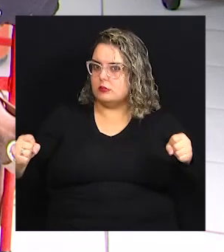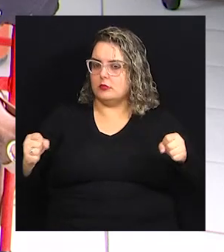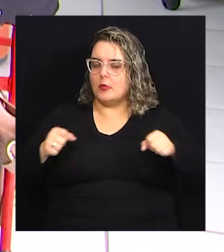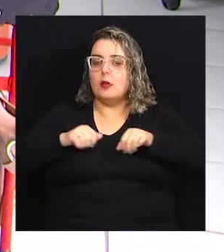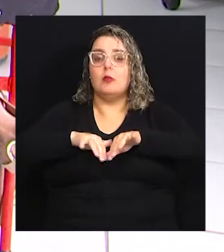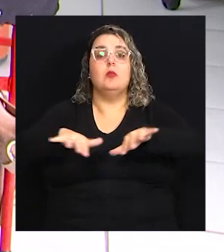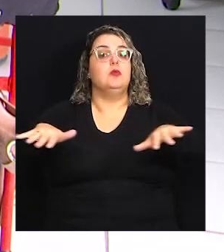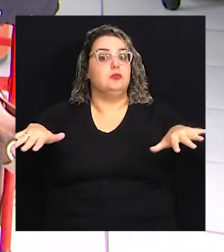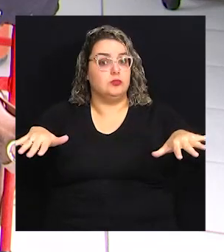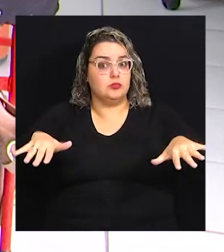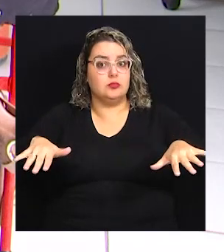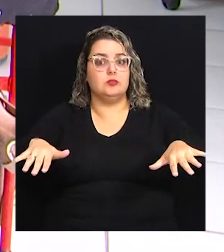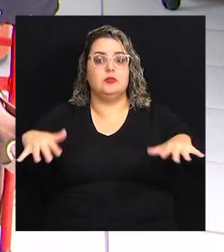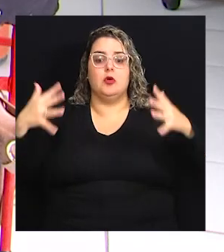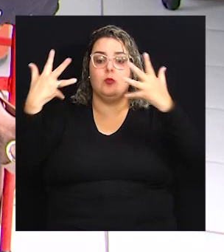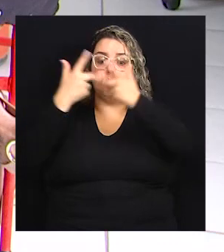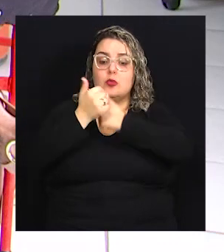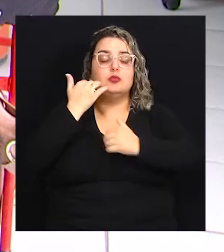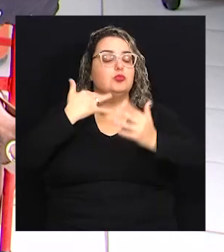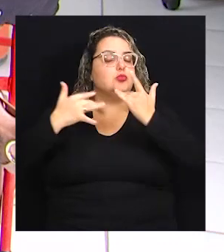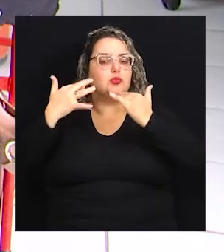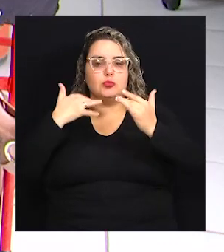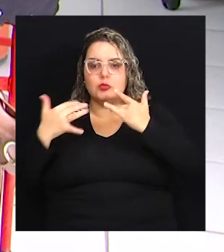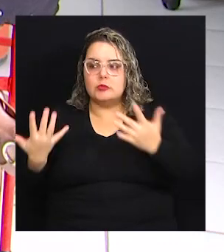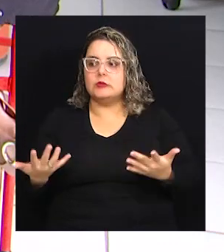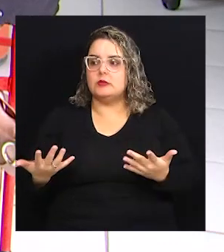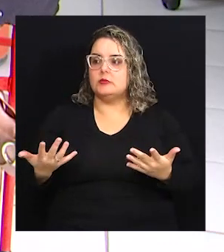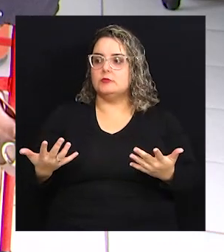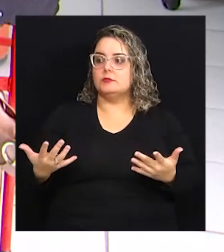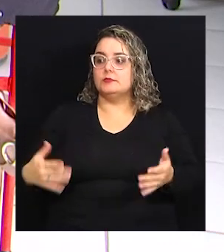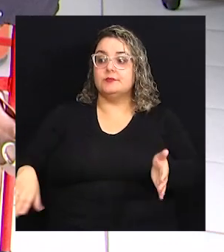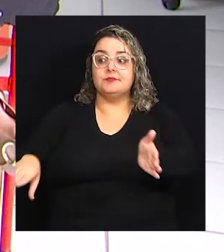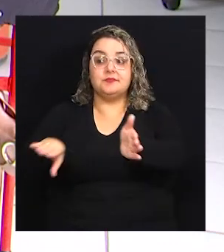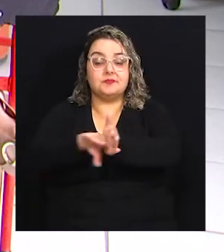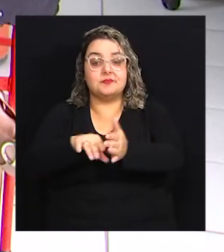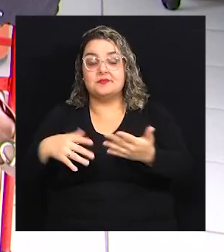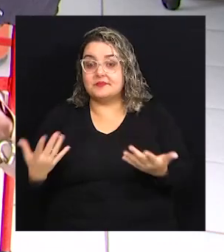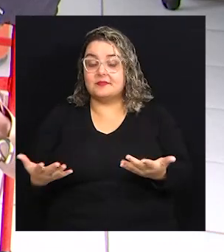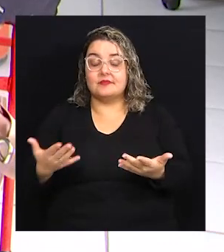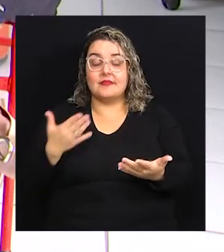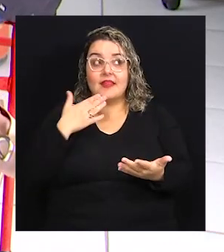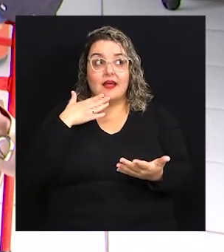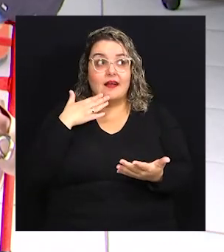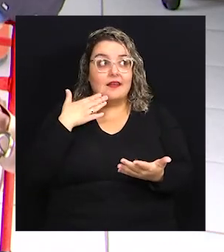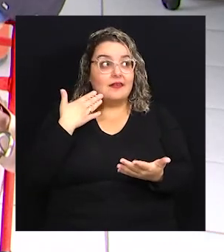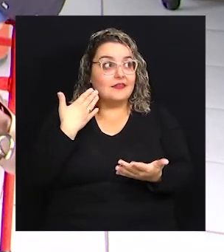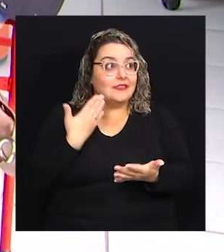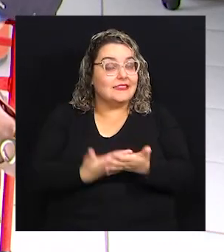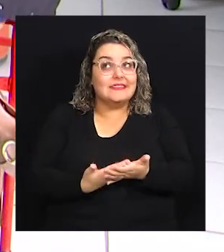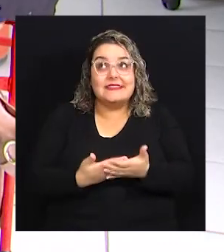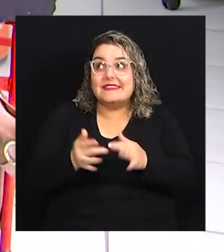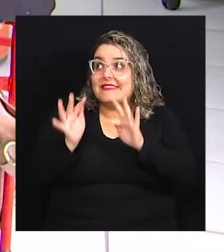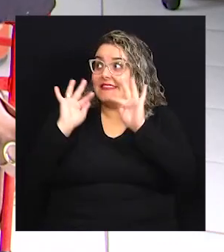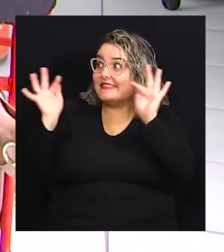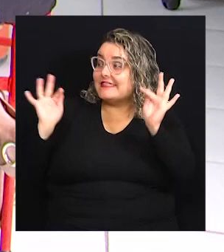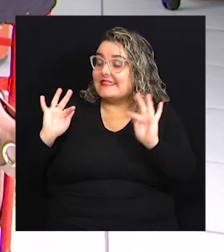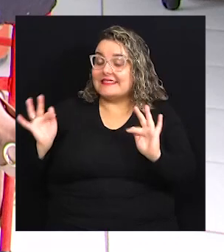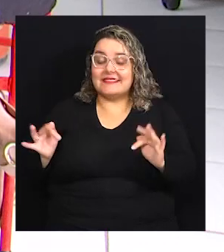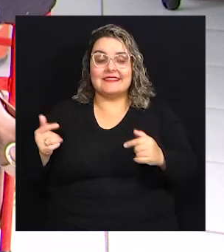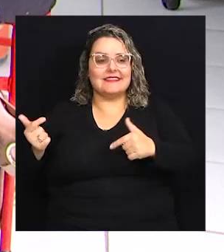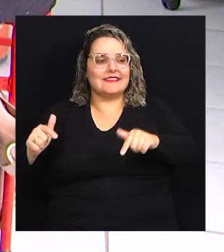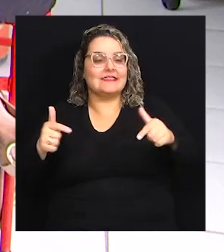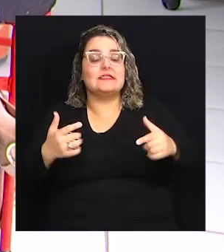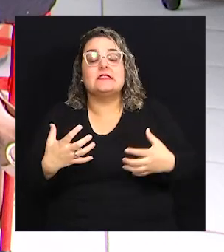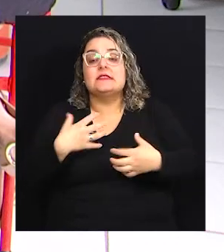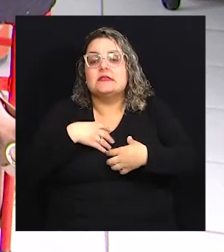espaço muito amplo, muito lindo, muito colorido. Você chega e você fica feliz de ver o espaço,